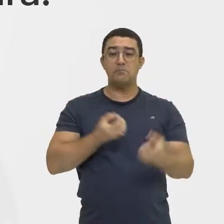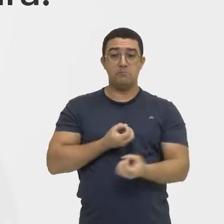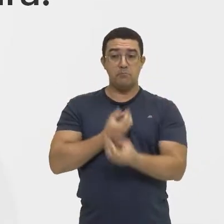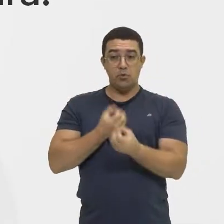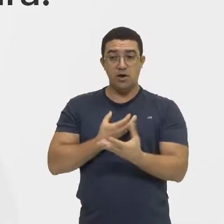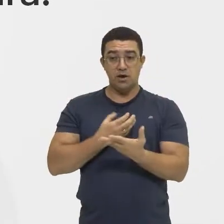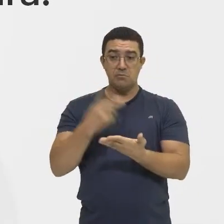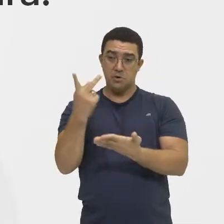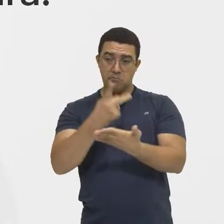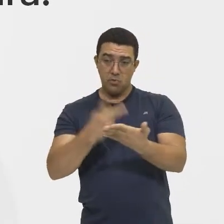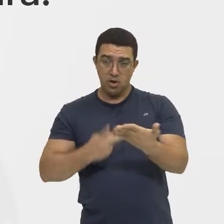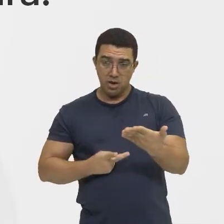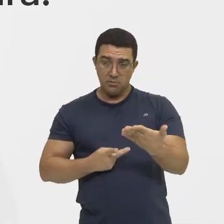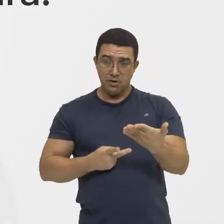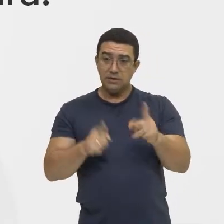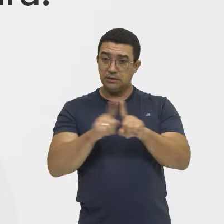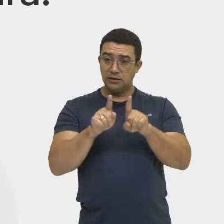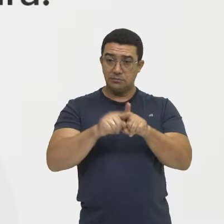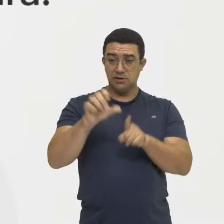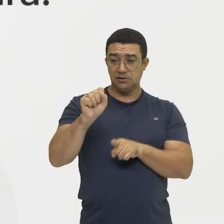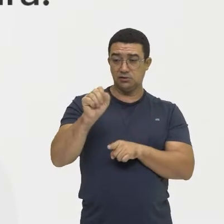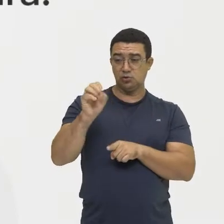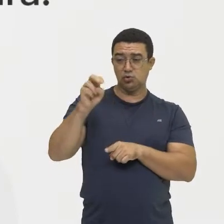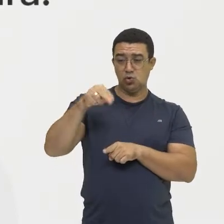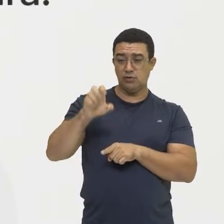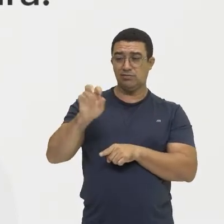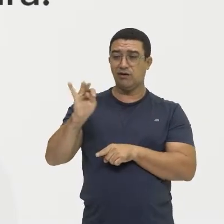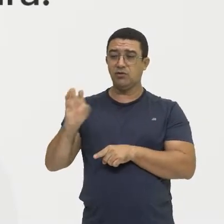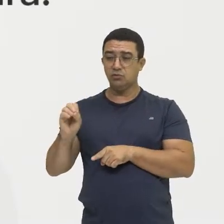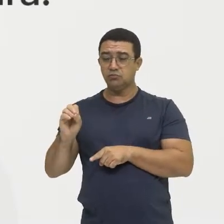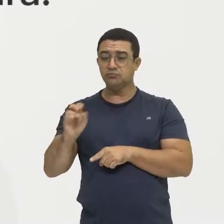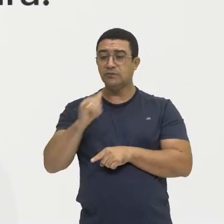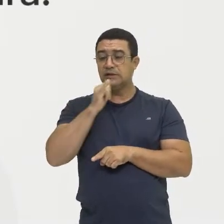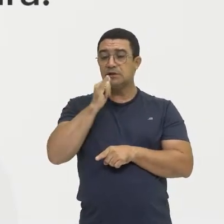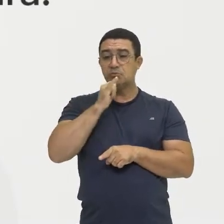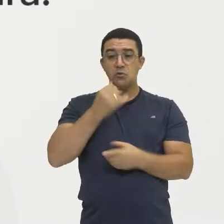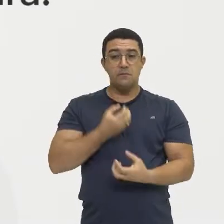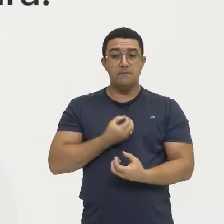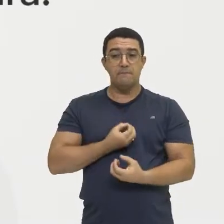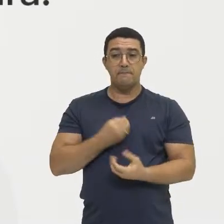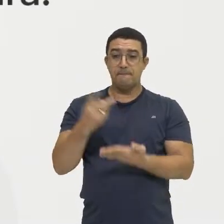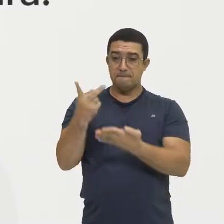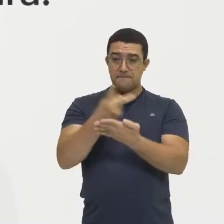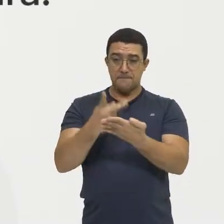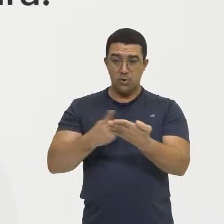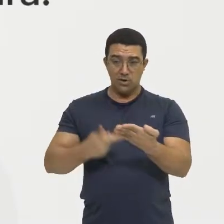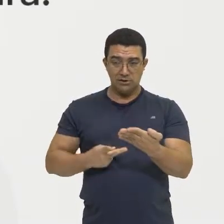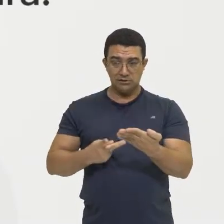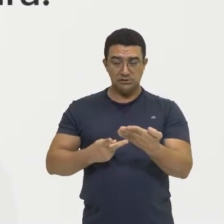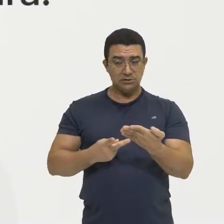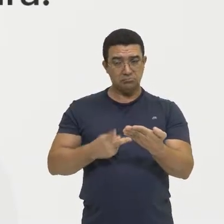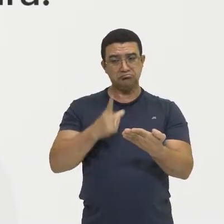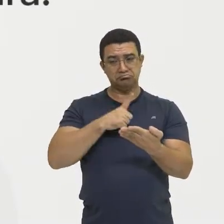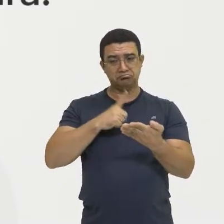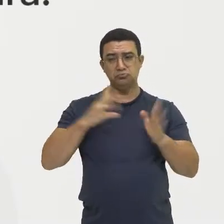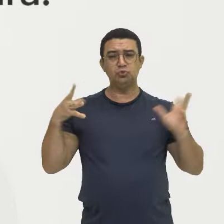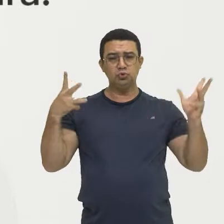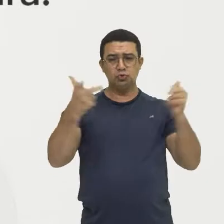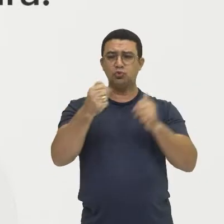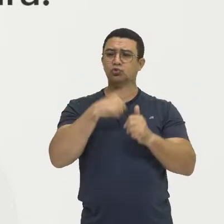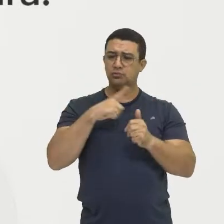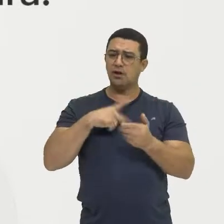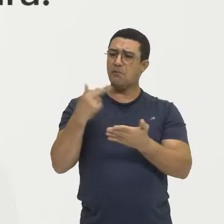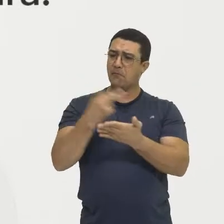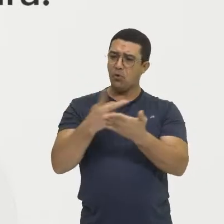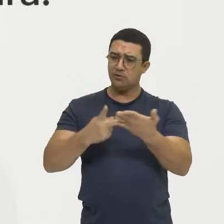poema e o soneto? Então, vejam bem, a poesia, ela está em tudo, podemos dizer que ela pode estar em